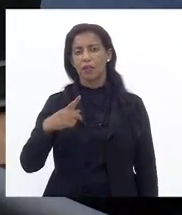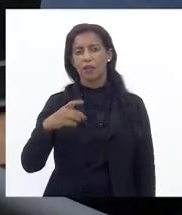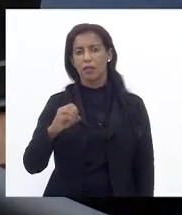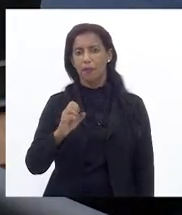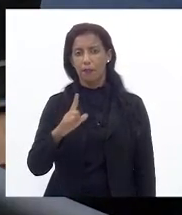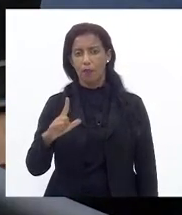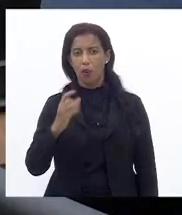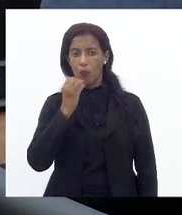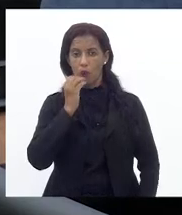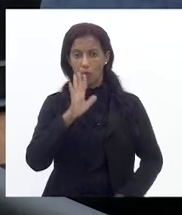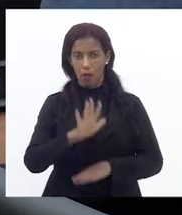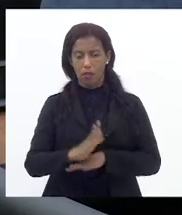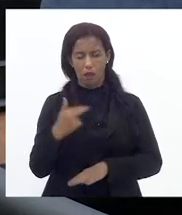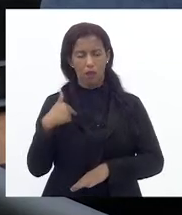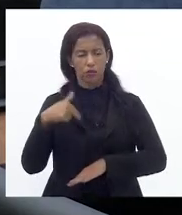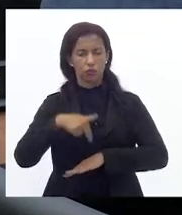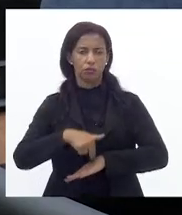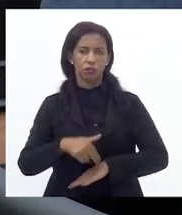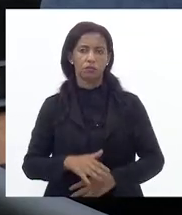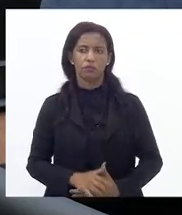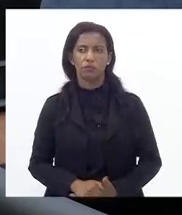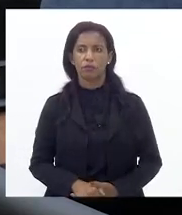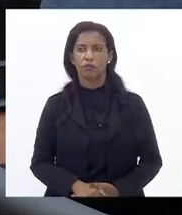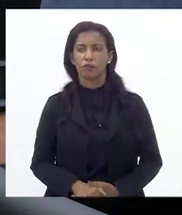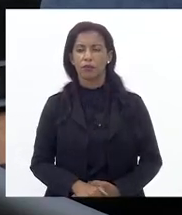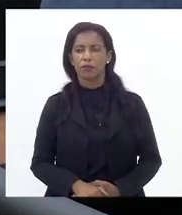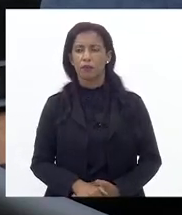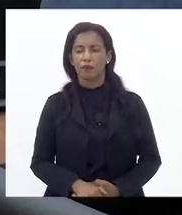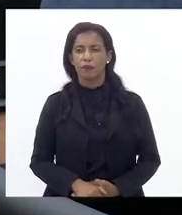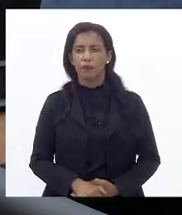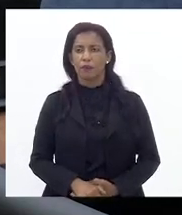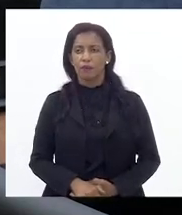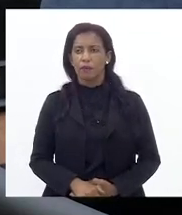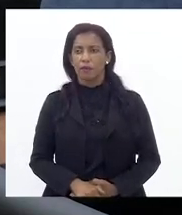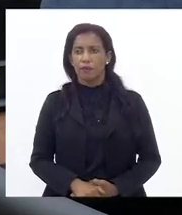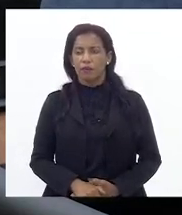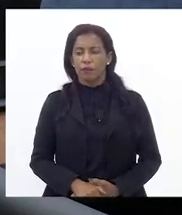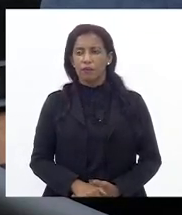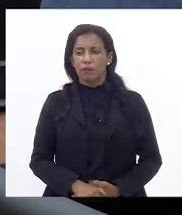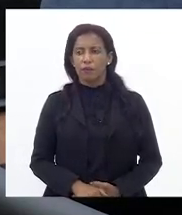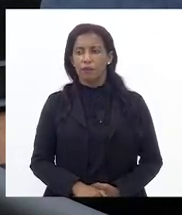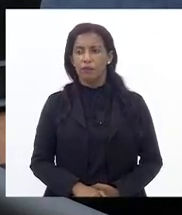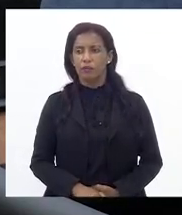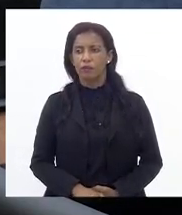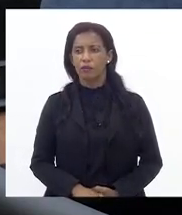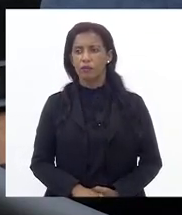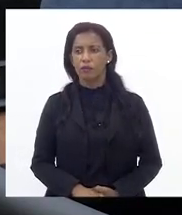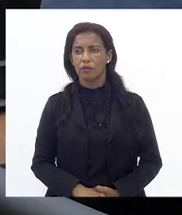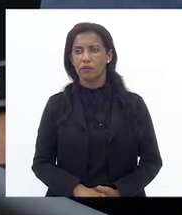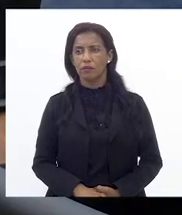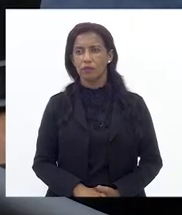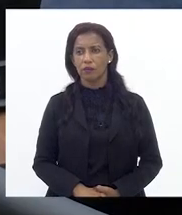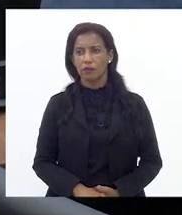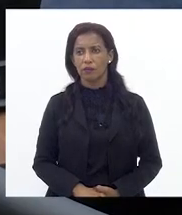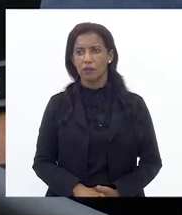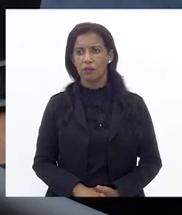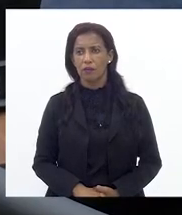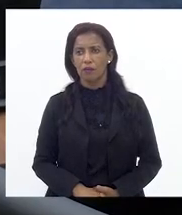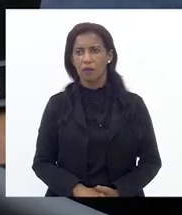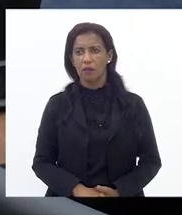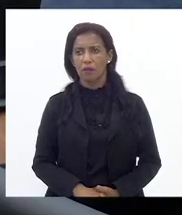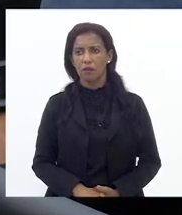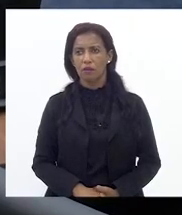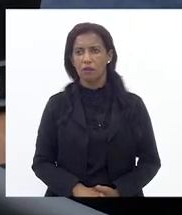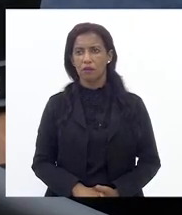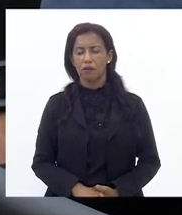lema tô aqui não sei se mas só alemão estava escrito se levantou a